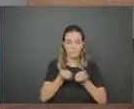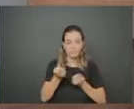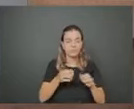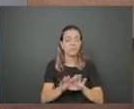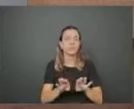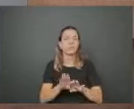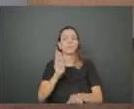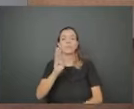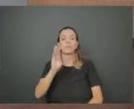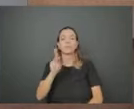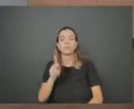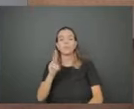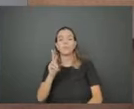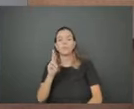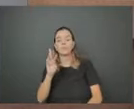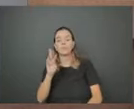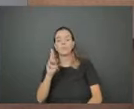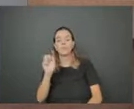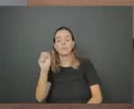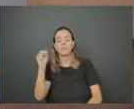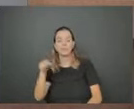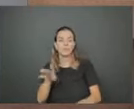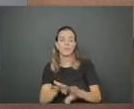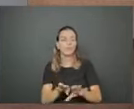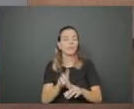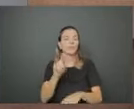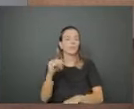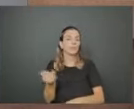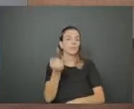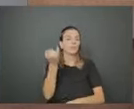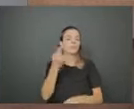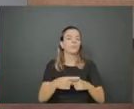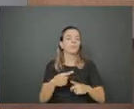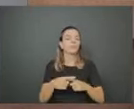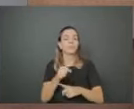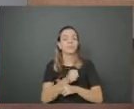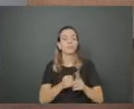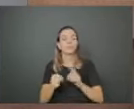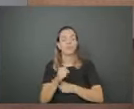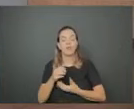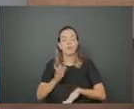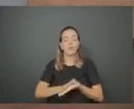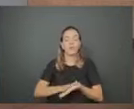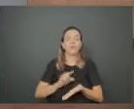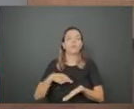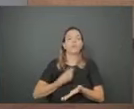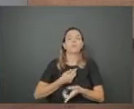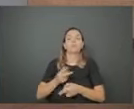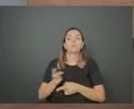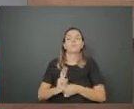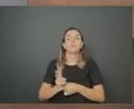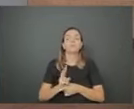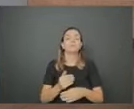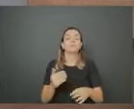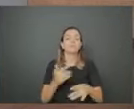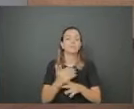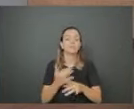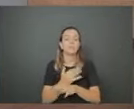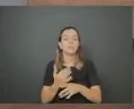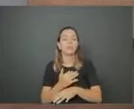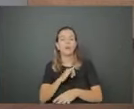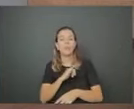isso, porque a cidade nos cobra ações efetivas com relação à fiscalização de trânsito, abuso de velocidade e também